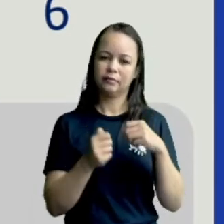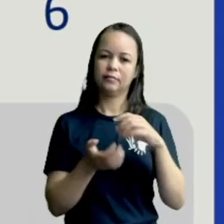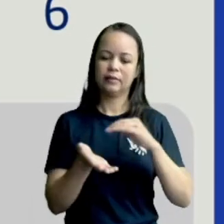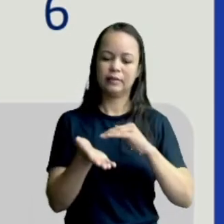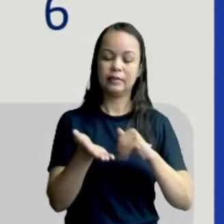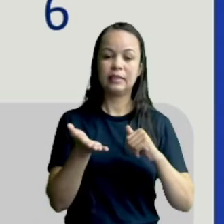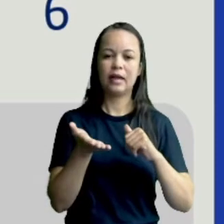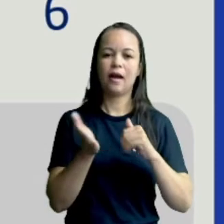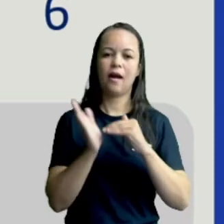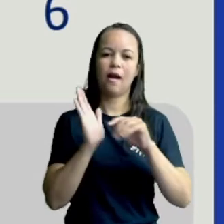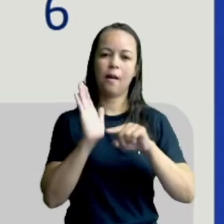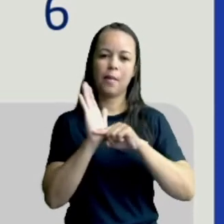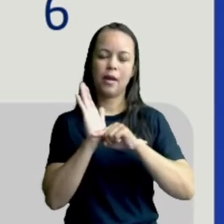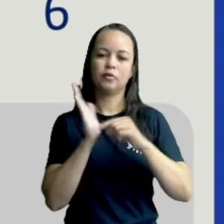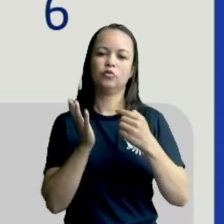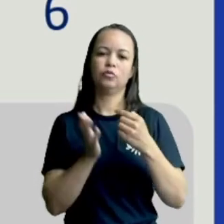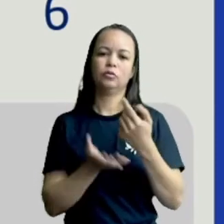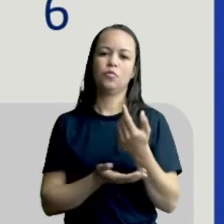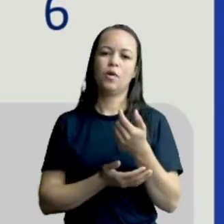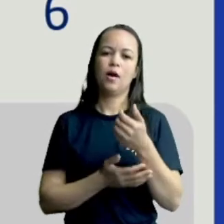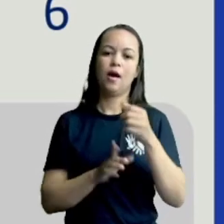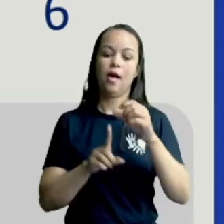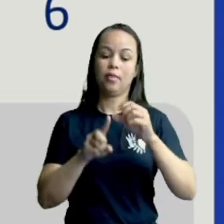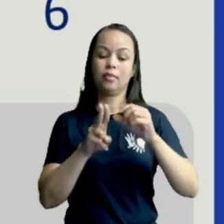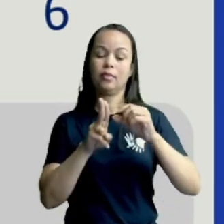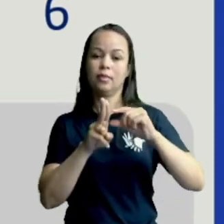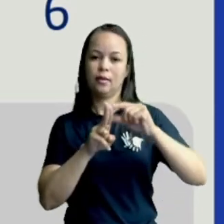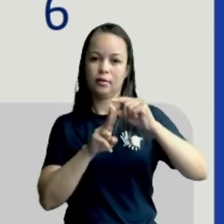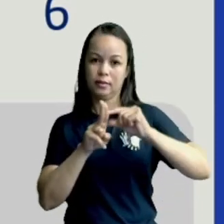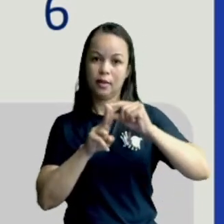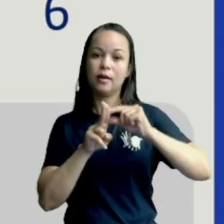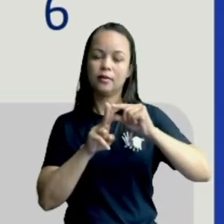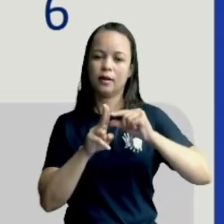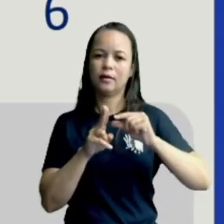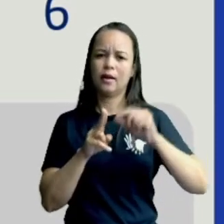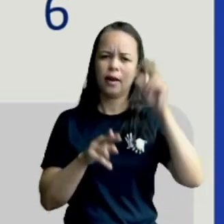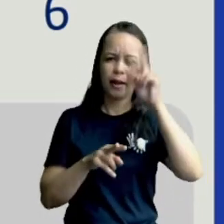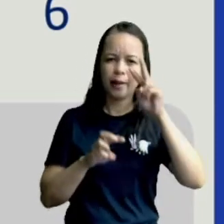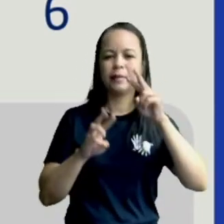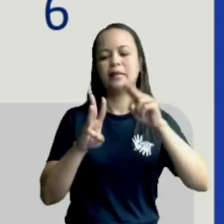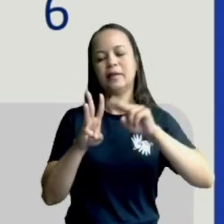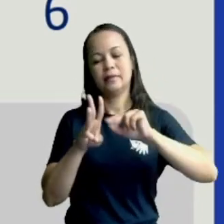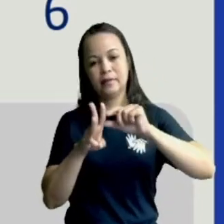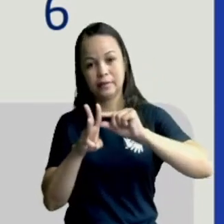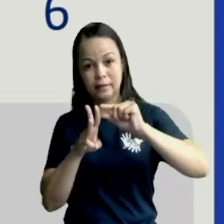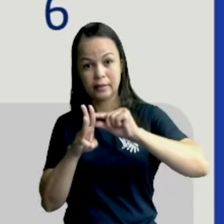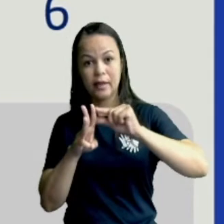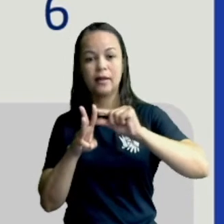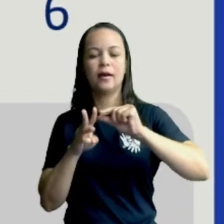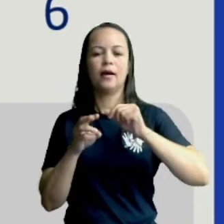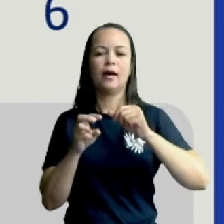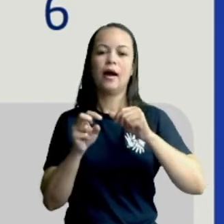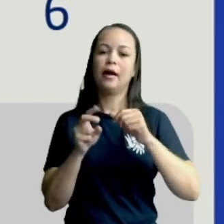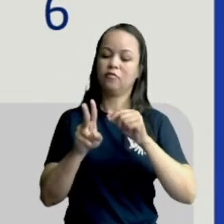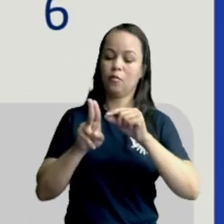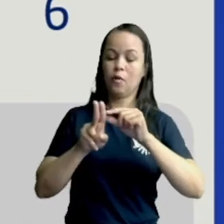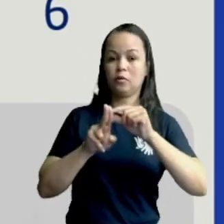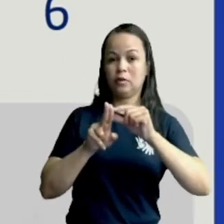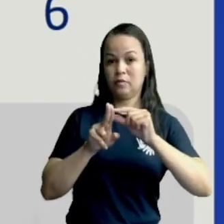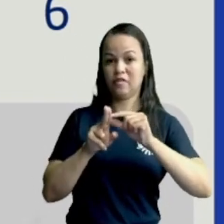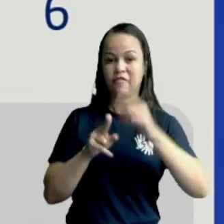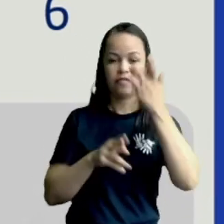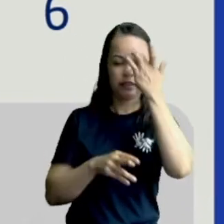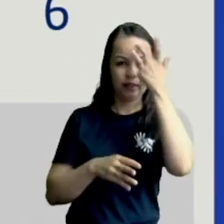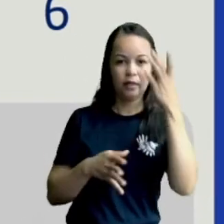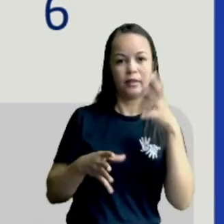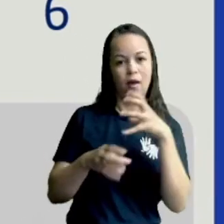né? Na realidade, aí eu estou tirando uma centena. Lembra que a gente está na ordem das centenas. Mas eu faço a representação para dezena para facilitar meu cálculo. Porque eu